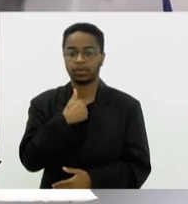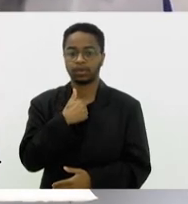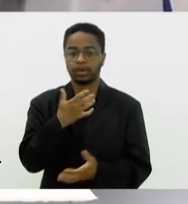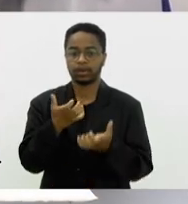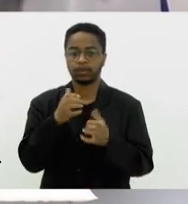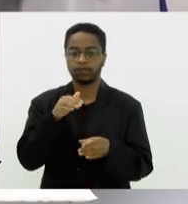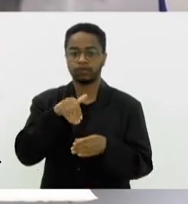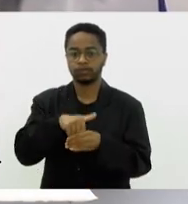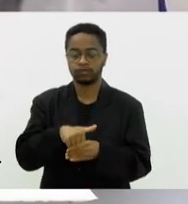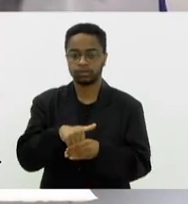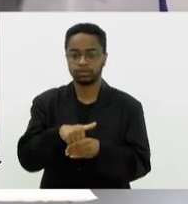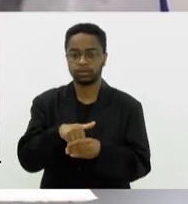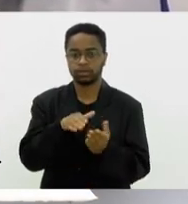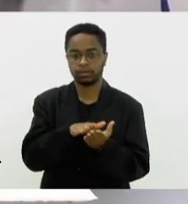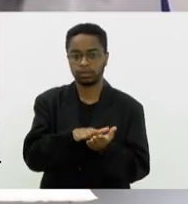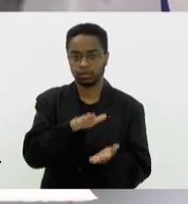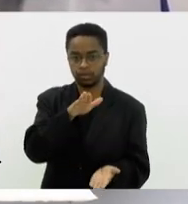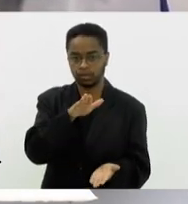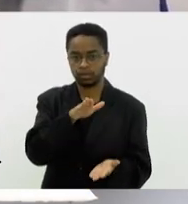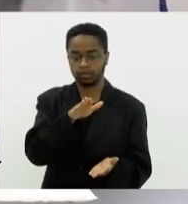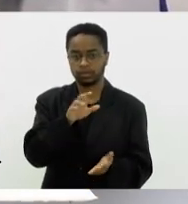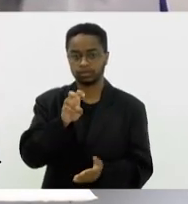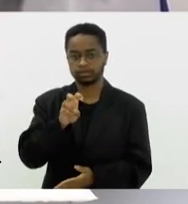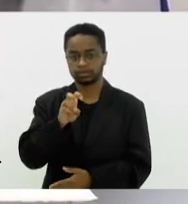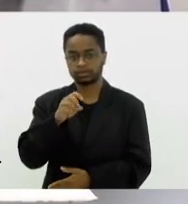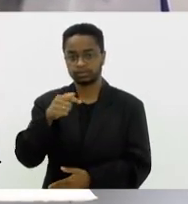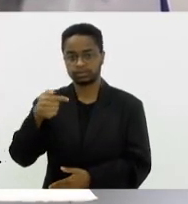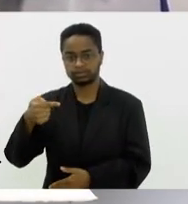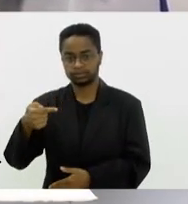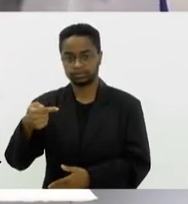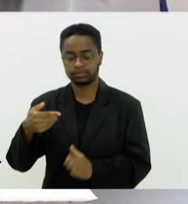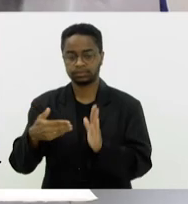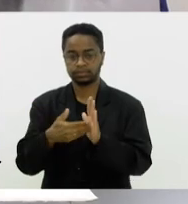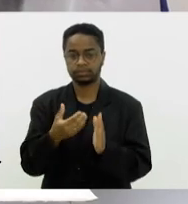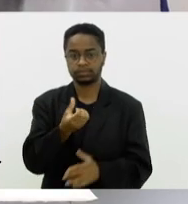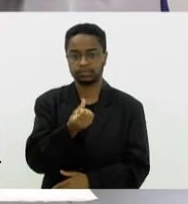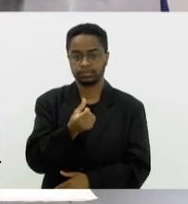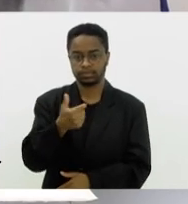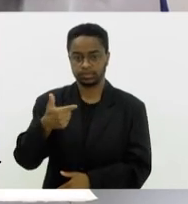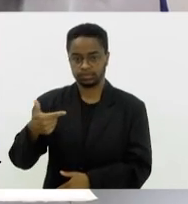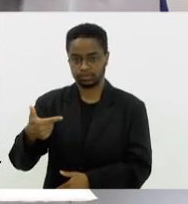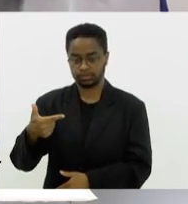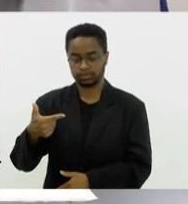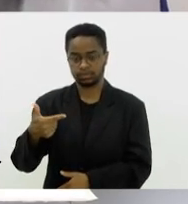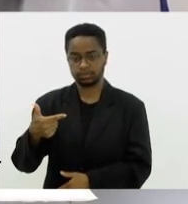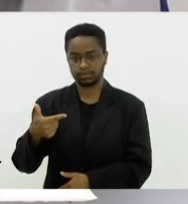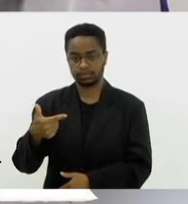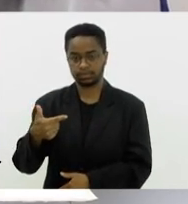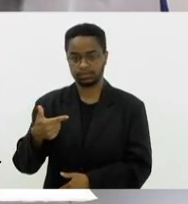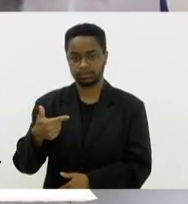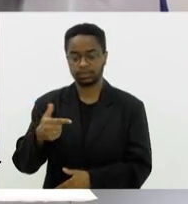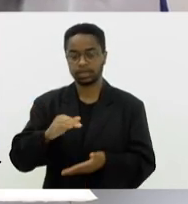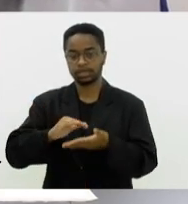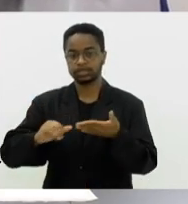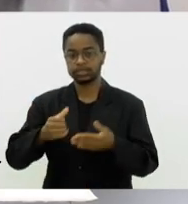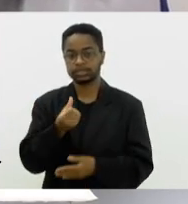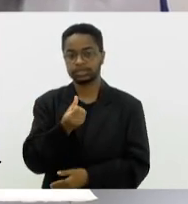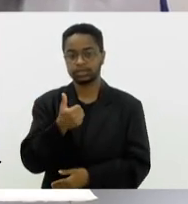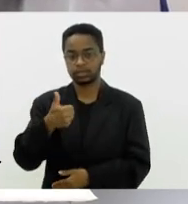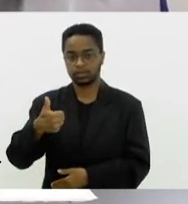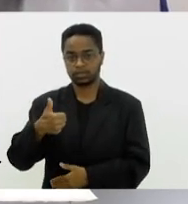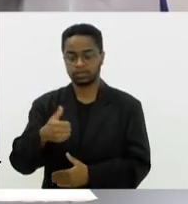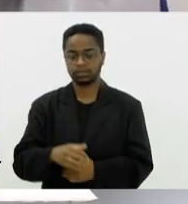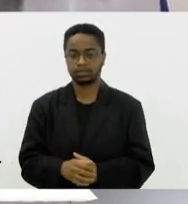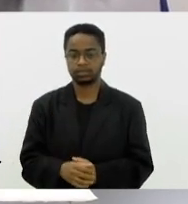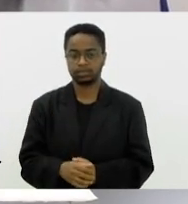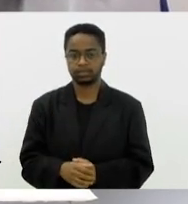de votação em bloco do 57 ao 62, exceto o 61.